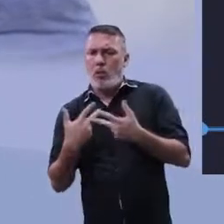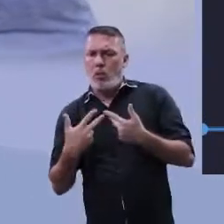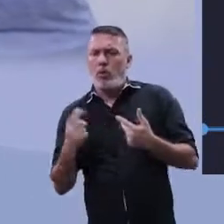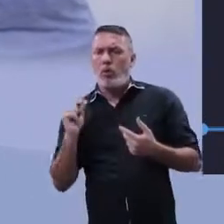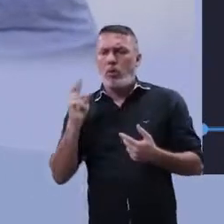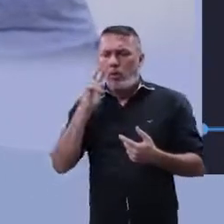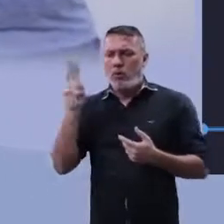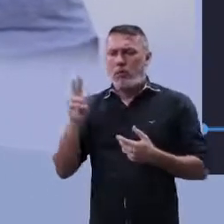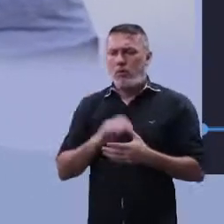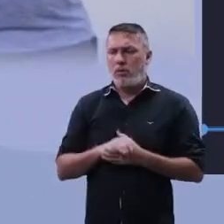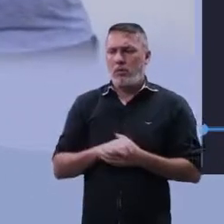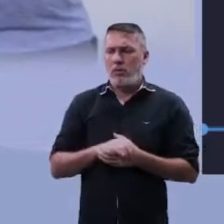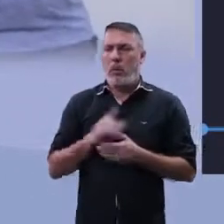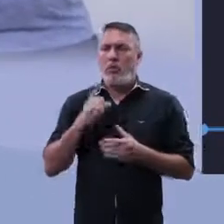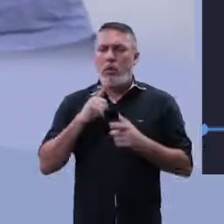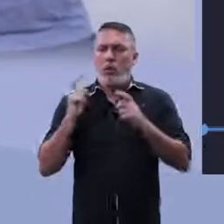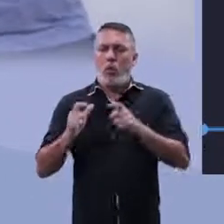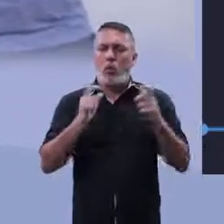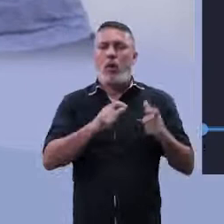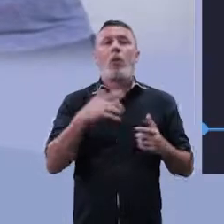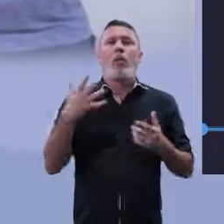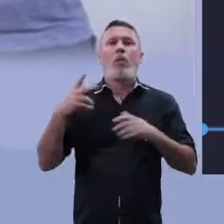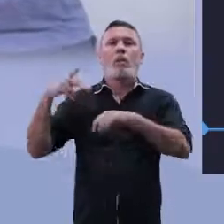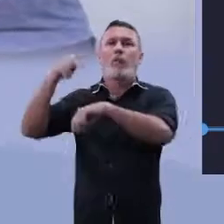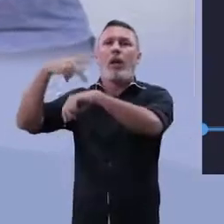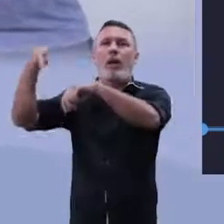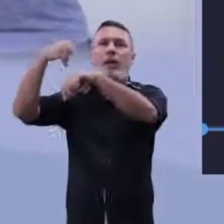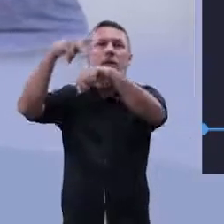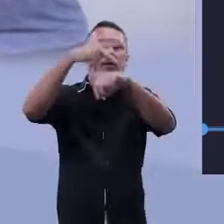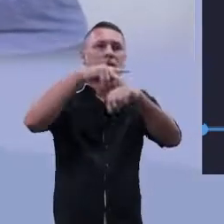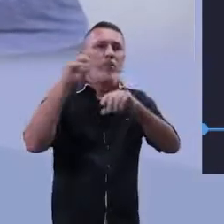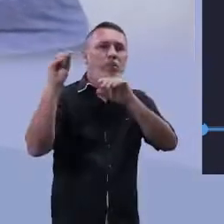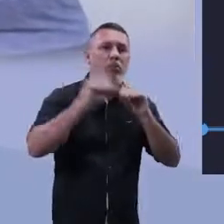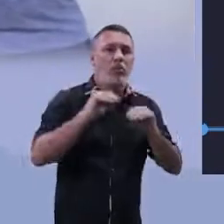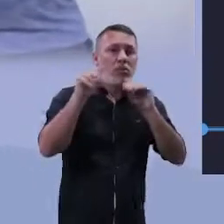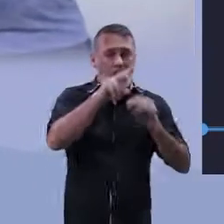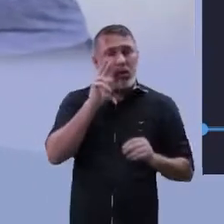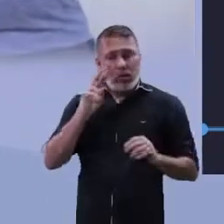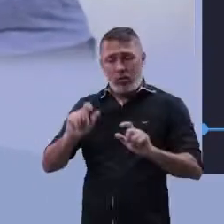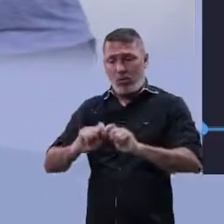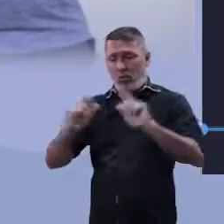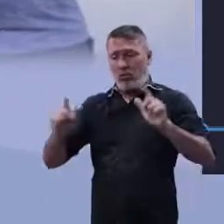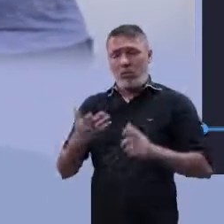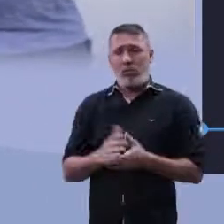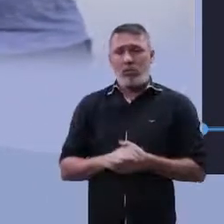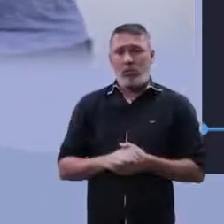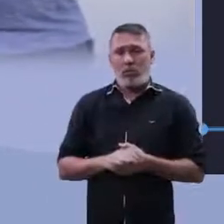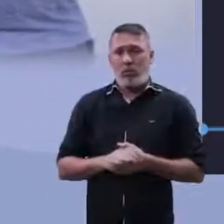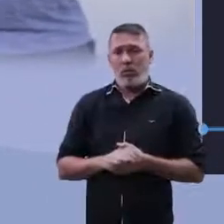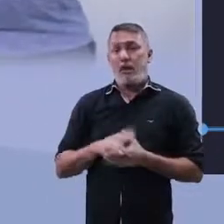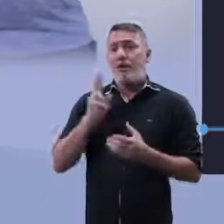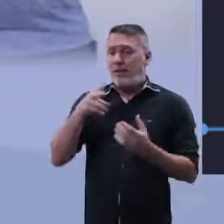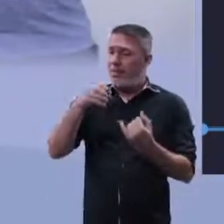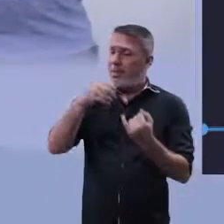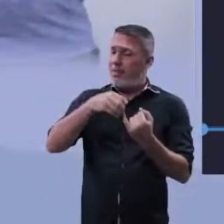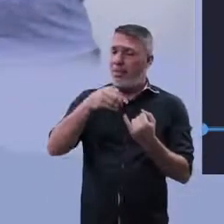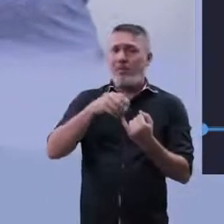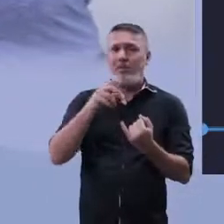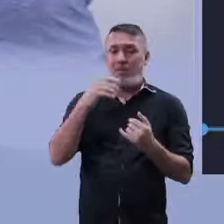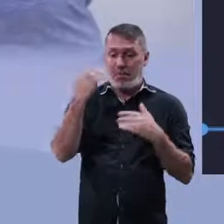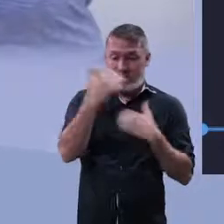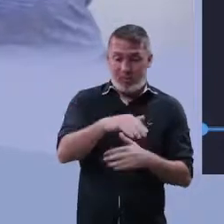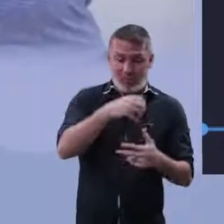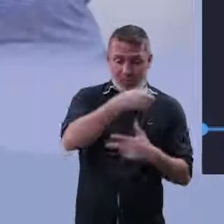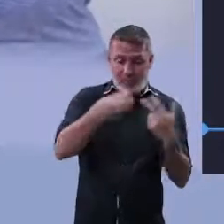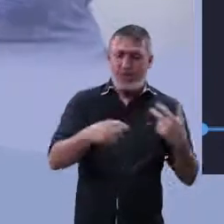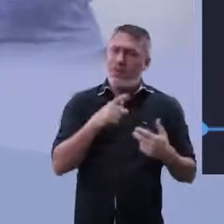né, os lugares que eles estão saindo, para onde estão indo. Então você faz uma análise. Lembra que eu falei com vocês que sempre o INEP ele vai apresentar